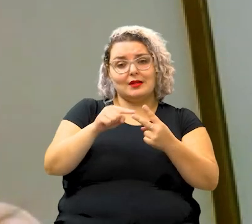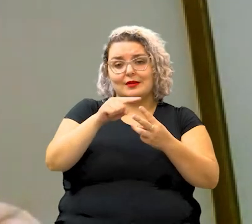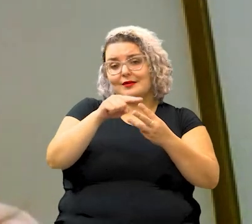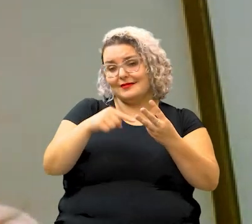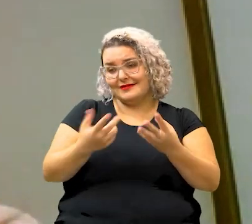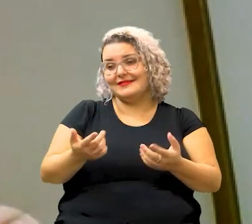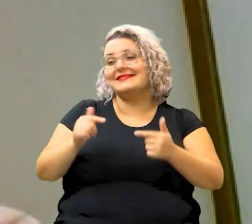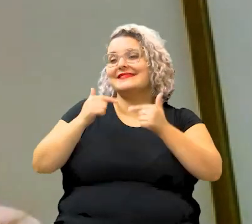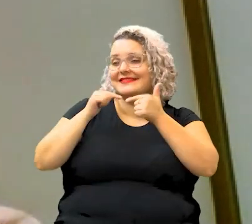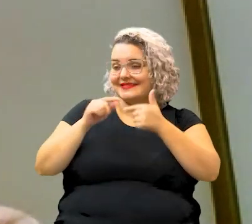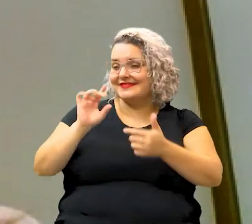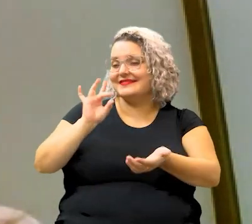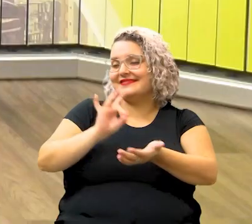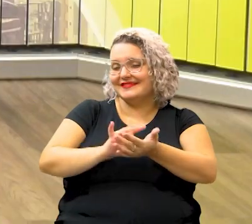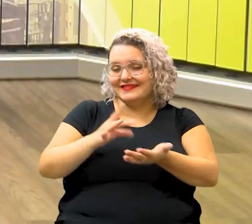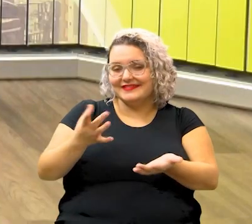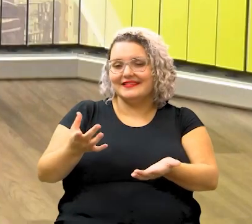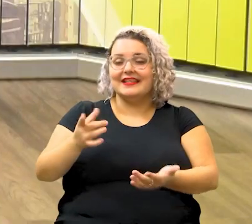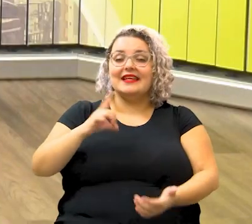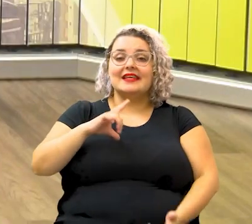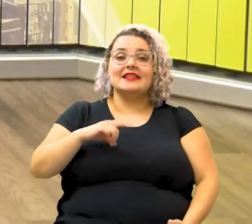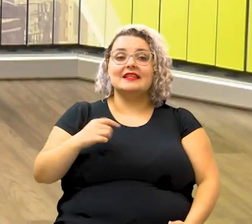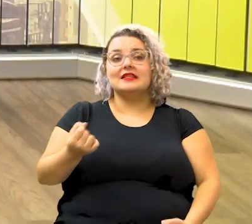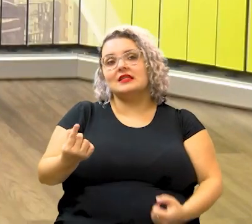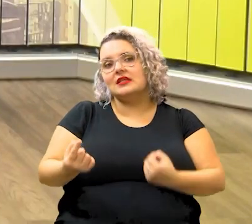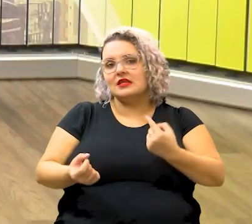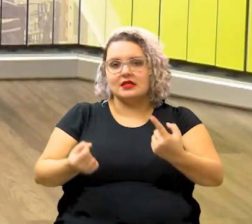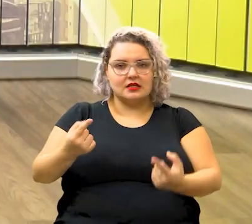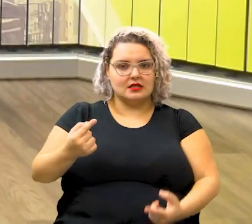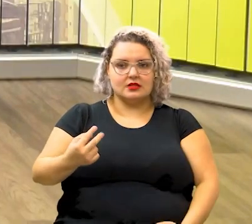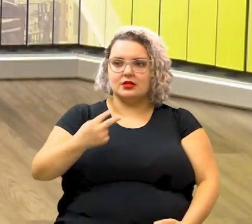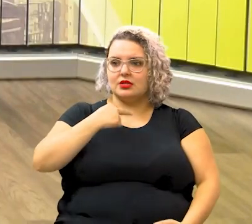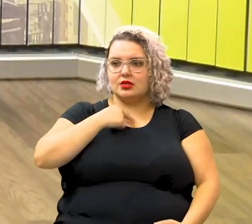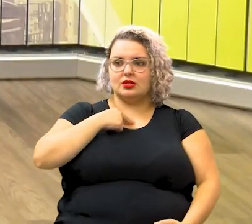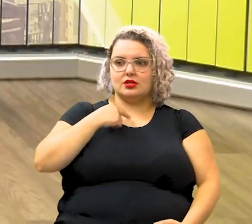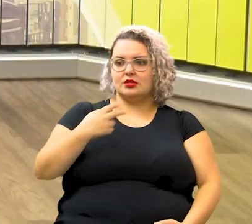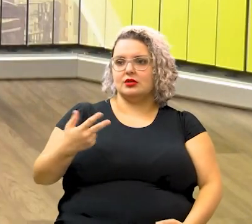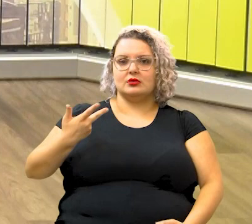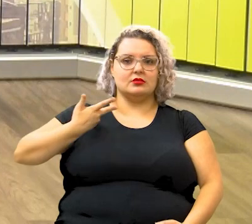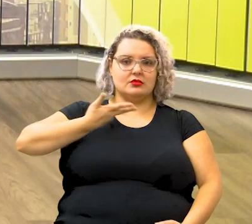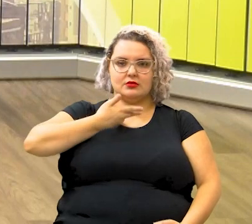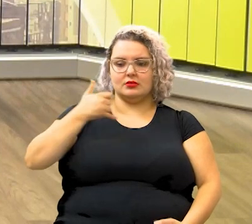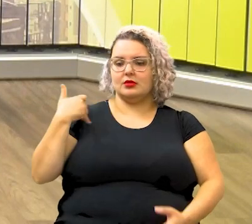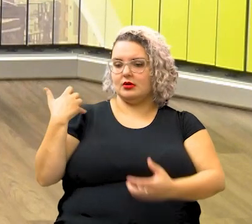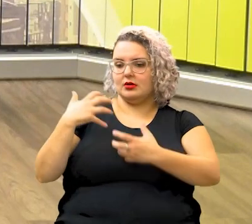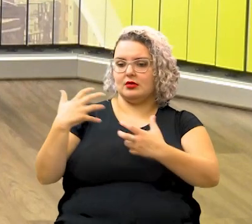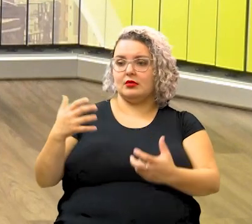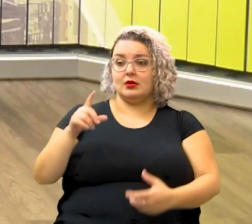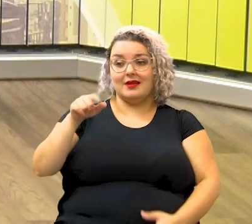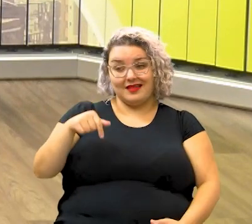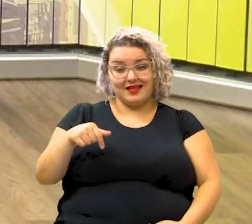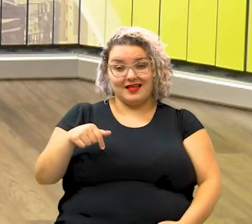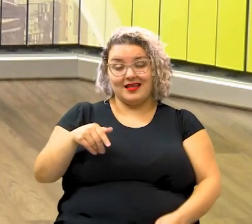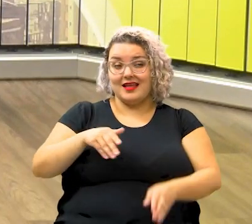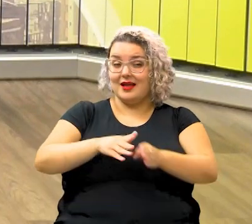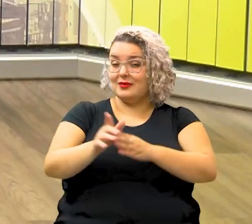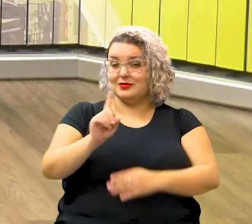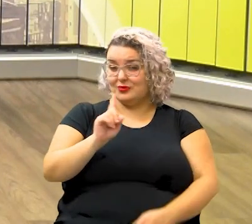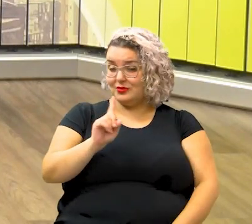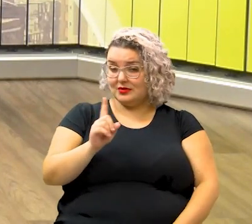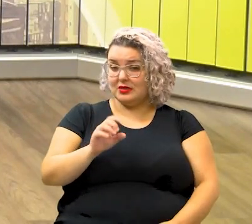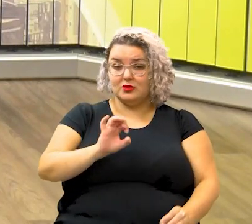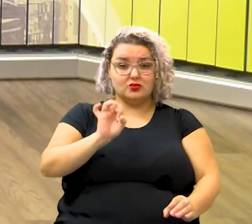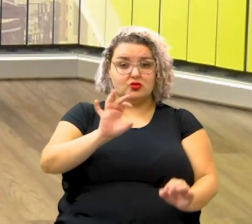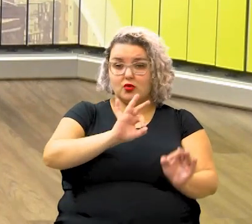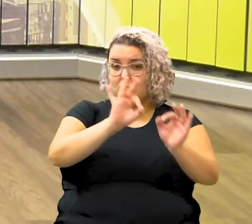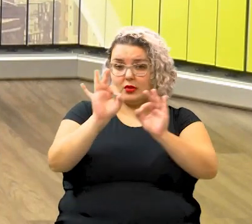né? Mas tem casos que não dá para fazer cirurgia. Nos mais idosos, por exemplo, cirurgia acaba sendo recomendado ou